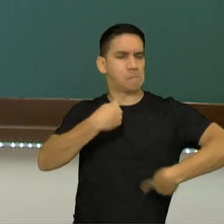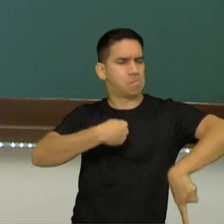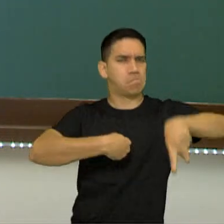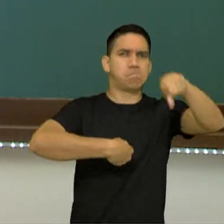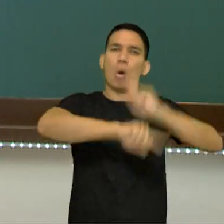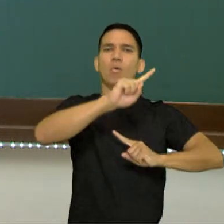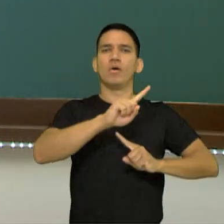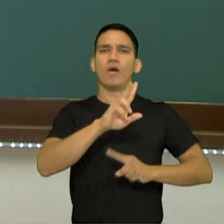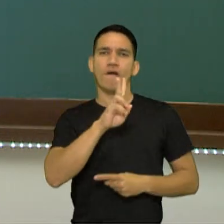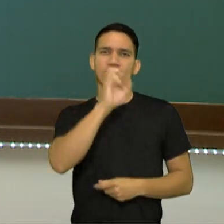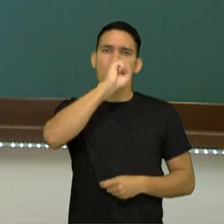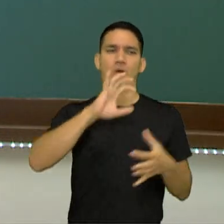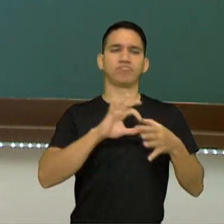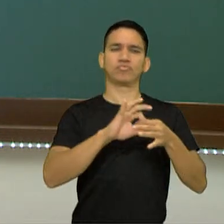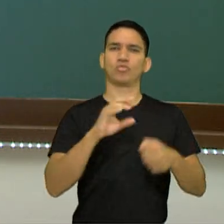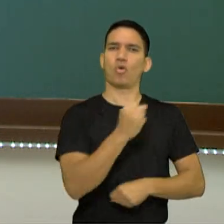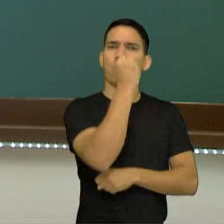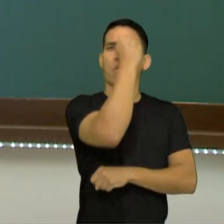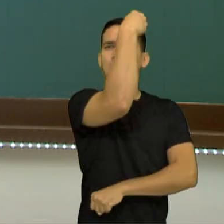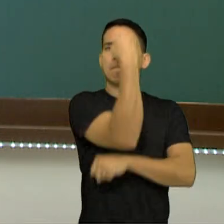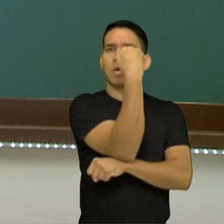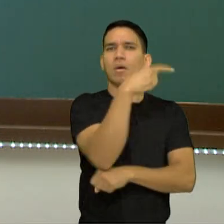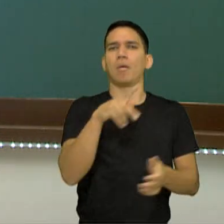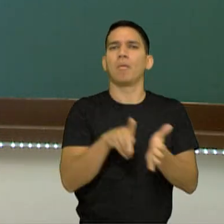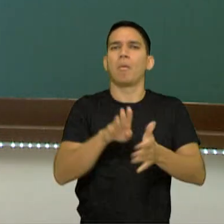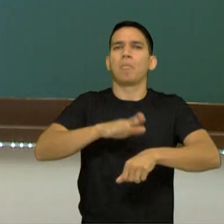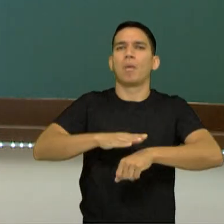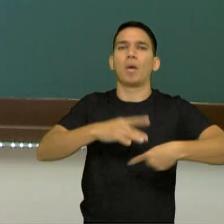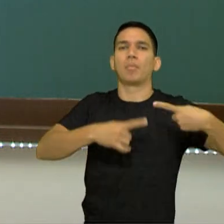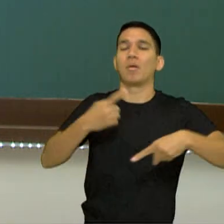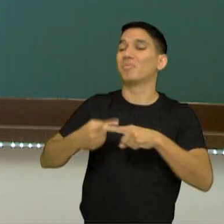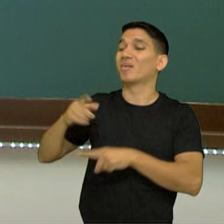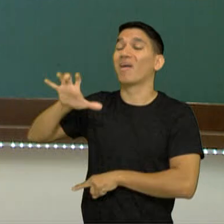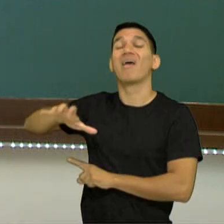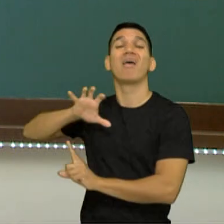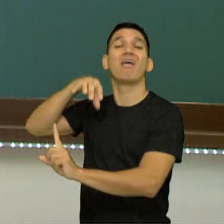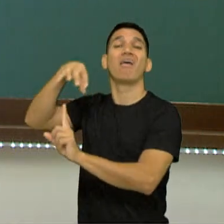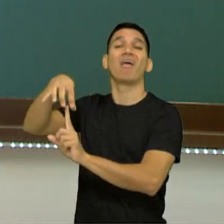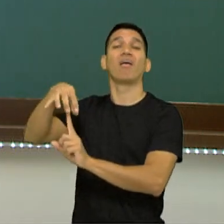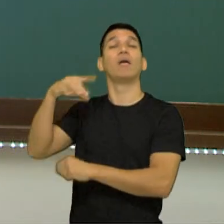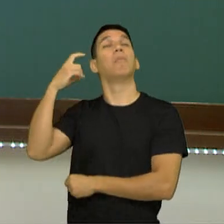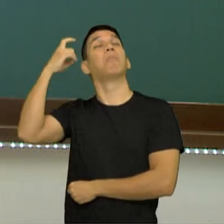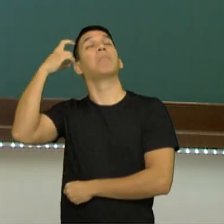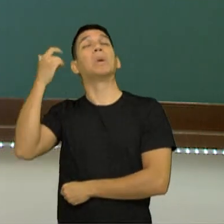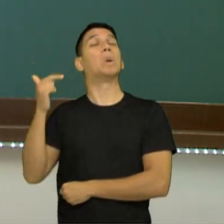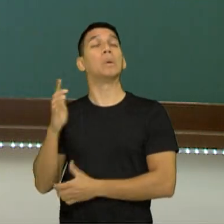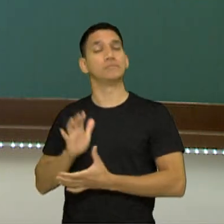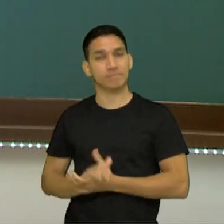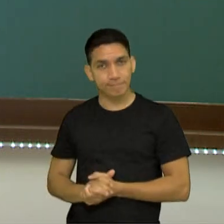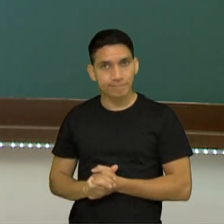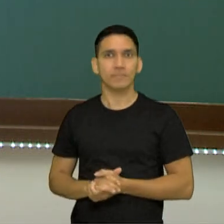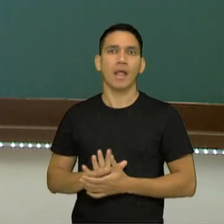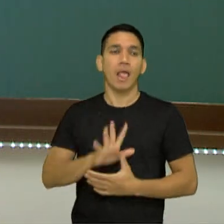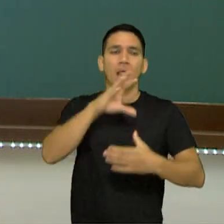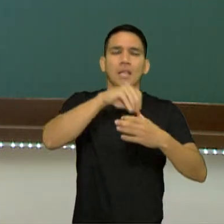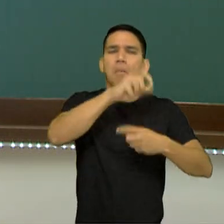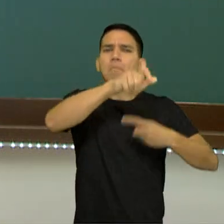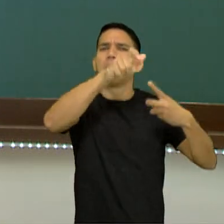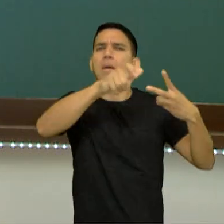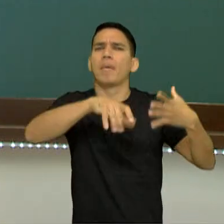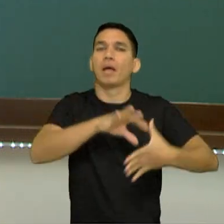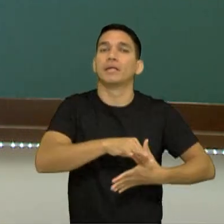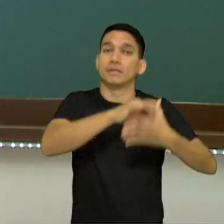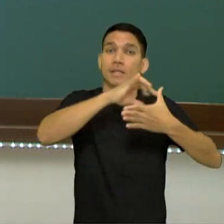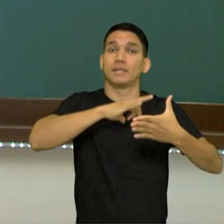política nesse momento em que os reis não estão tão preocupados com o poder dos francos. E dentre esses prefeitos, a gente vai ter o destaque